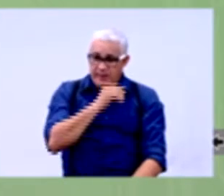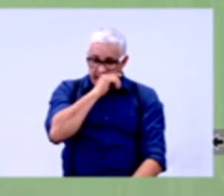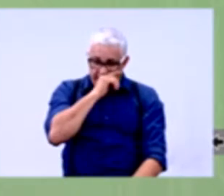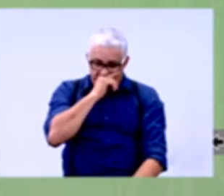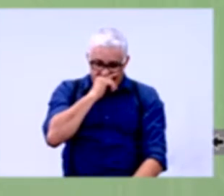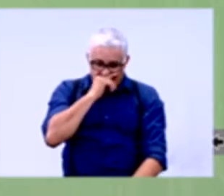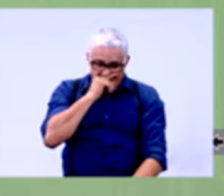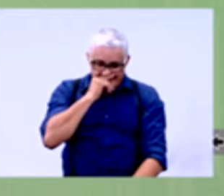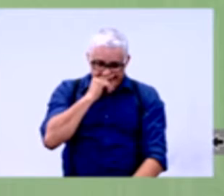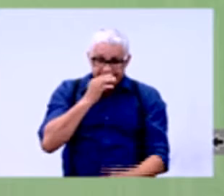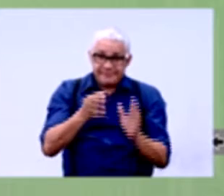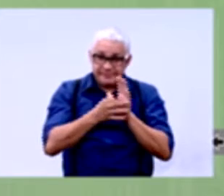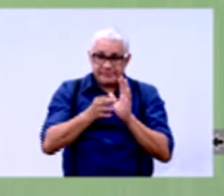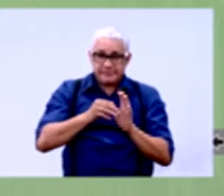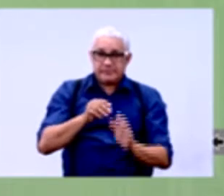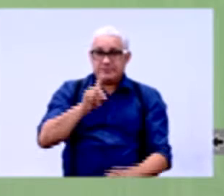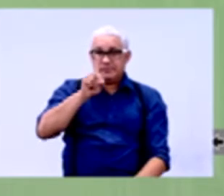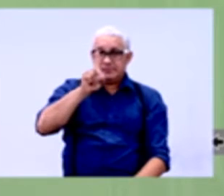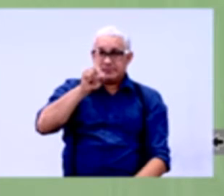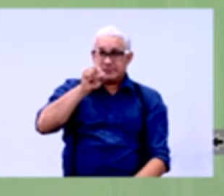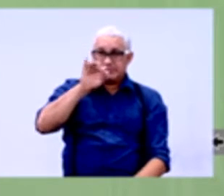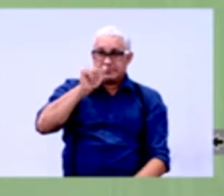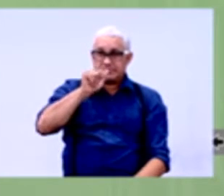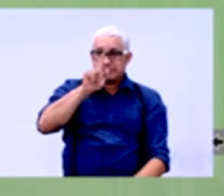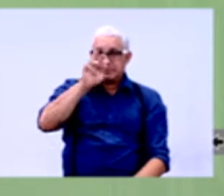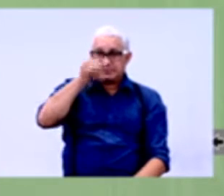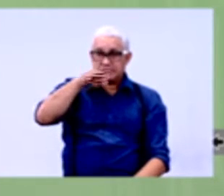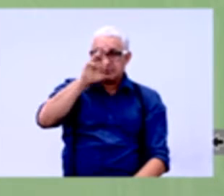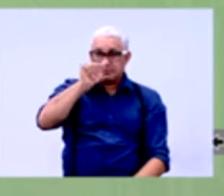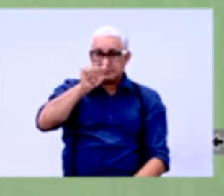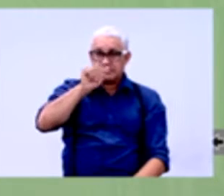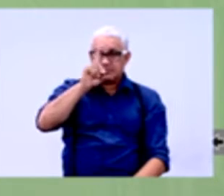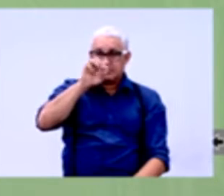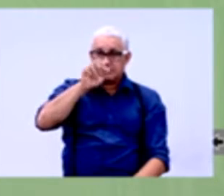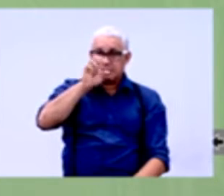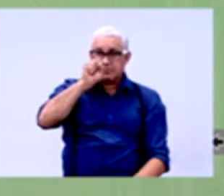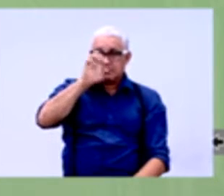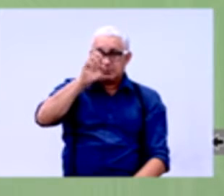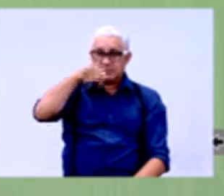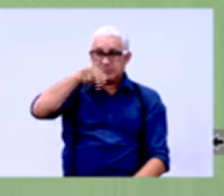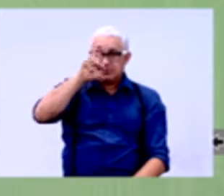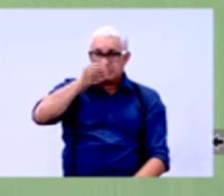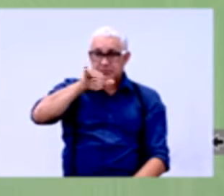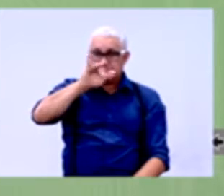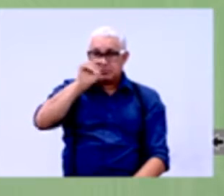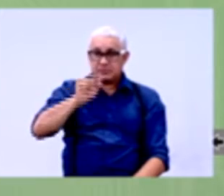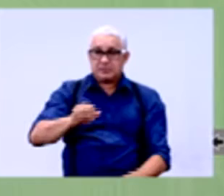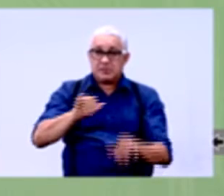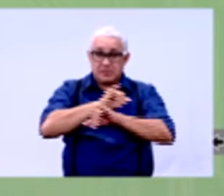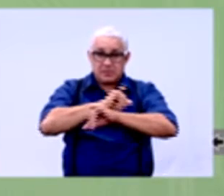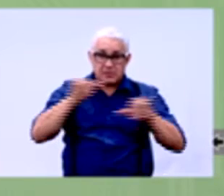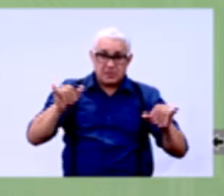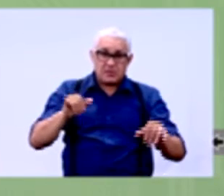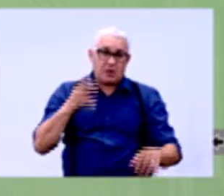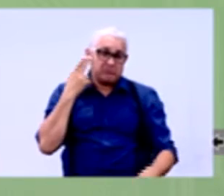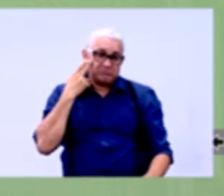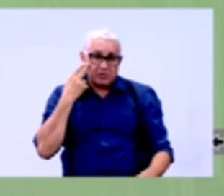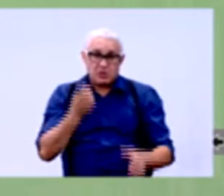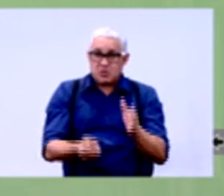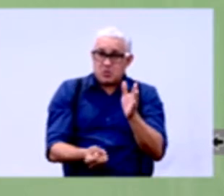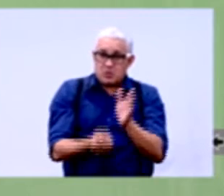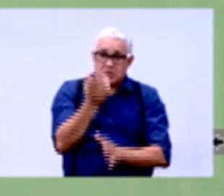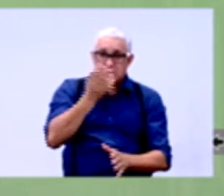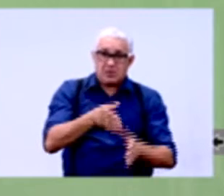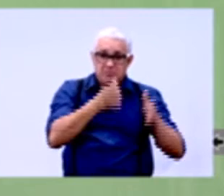Alguns comentários sobre o diagrama de sequência. A informação normalmente não é criada durante